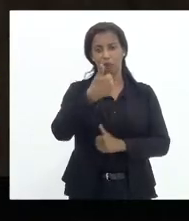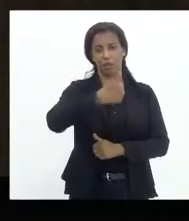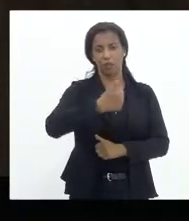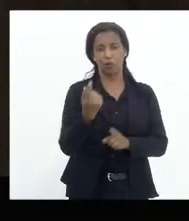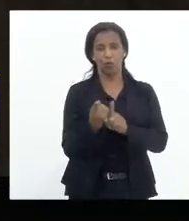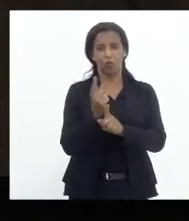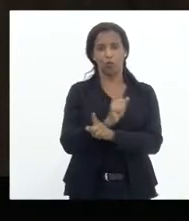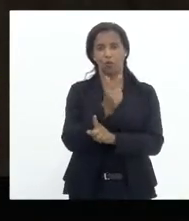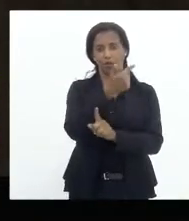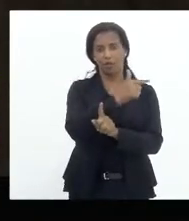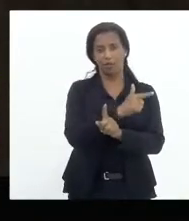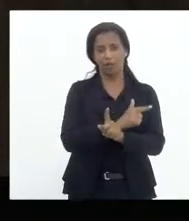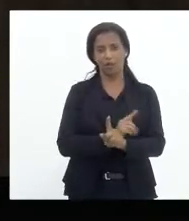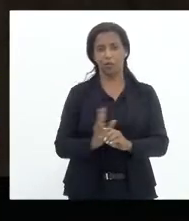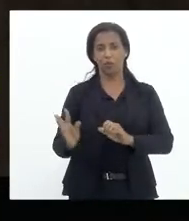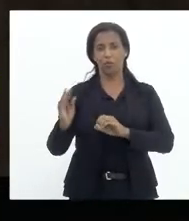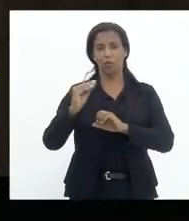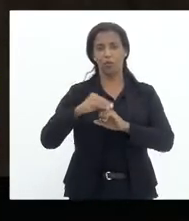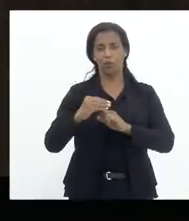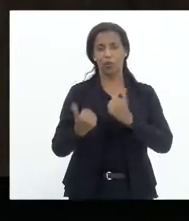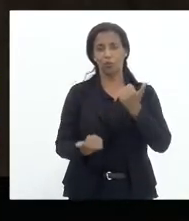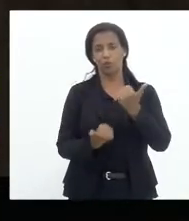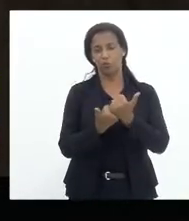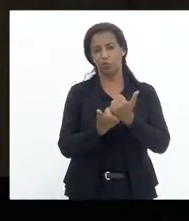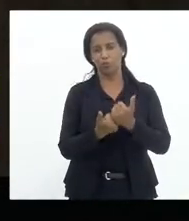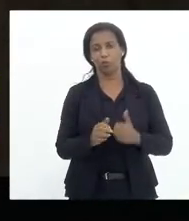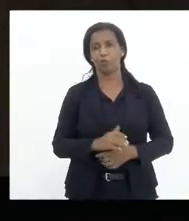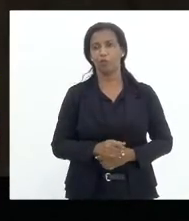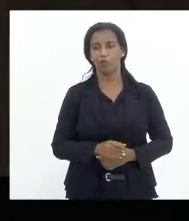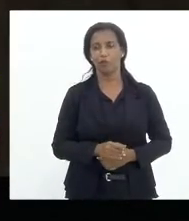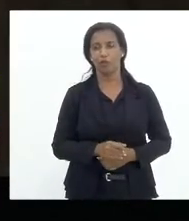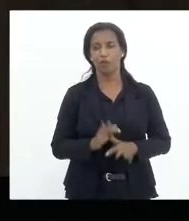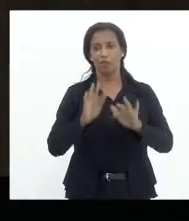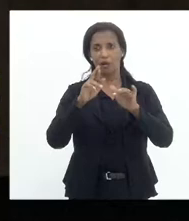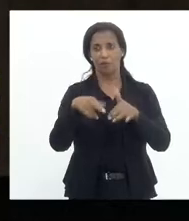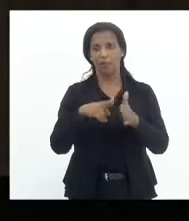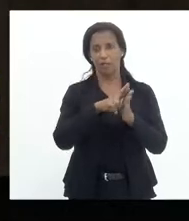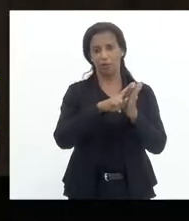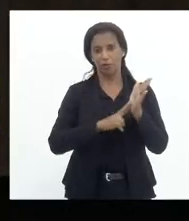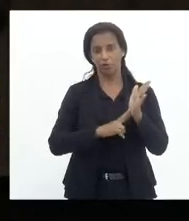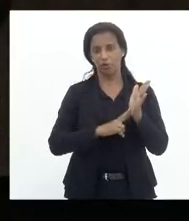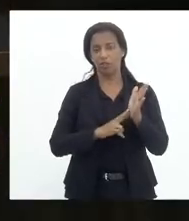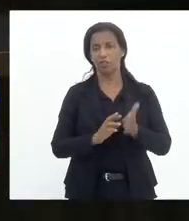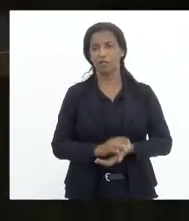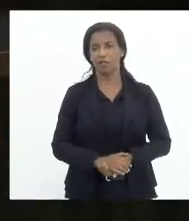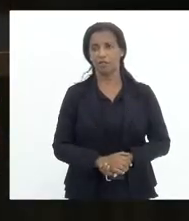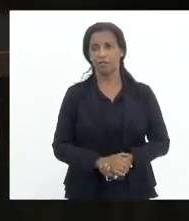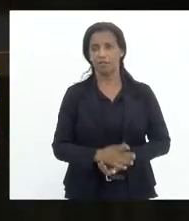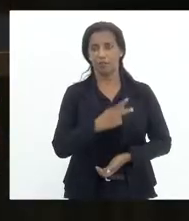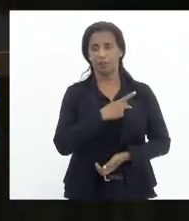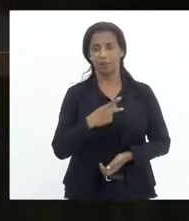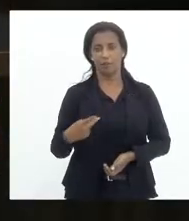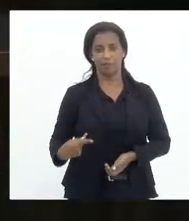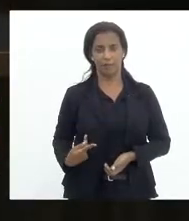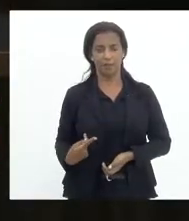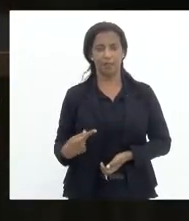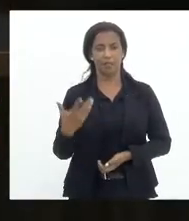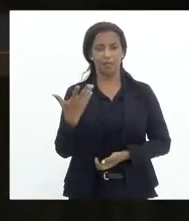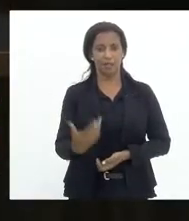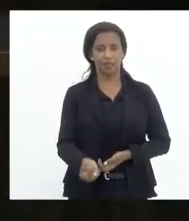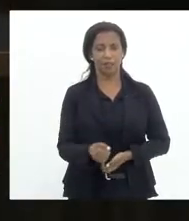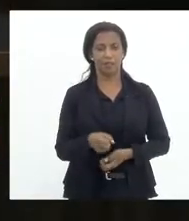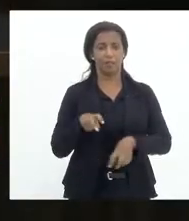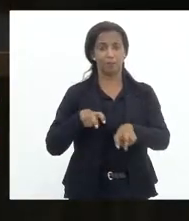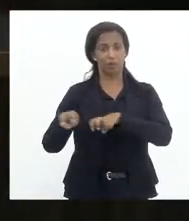um contrário é mais emendas concluindo o substitutivo pedindo forma final de redação que a presidência difere pela